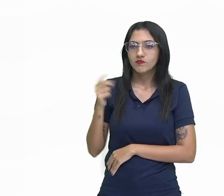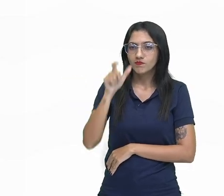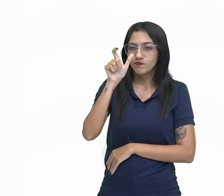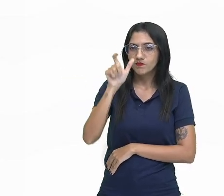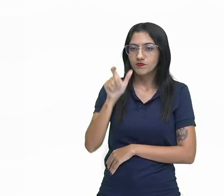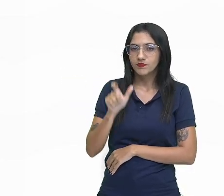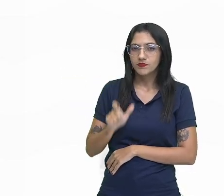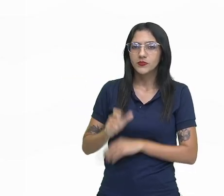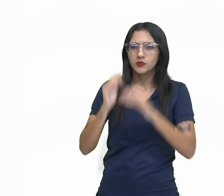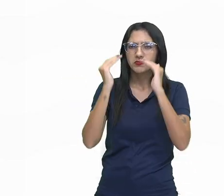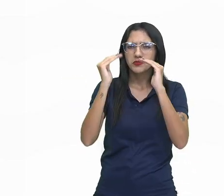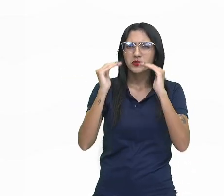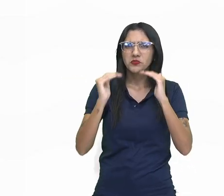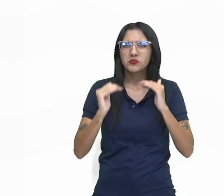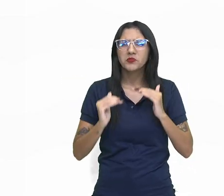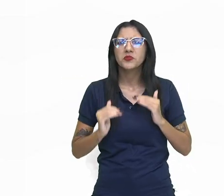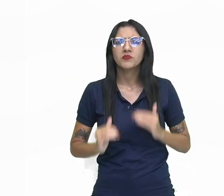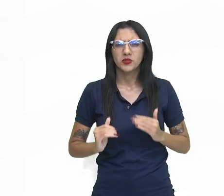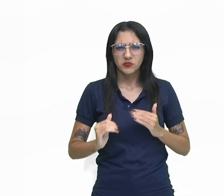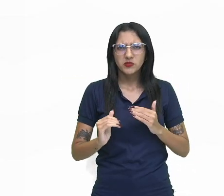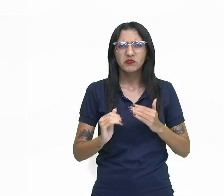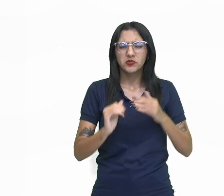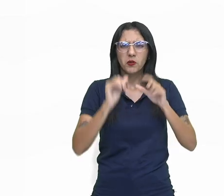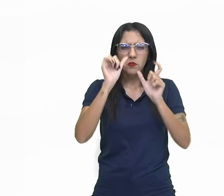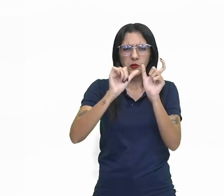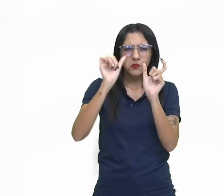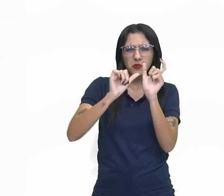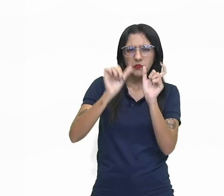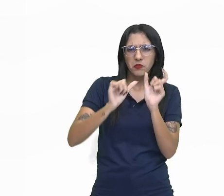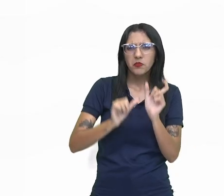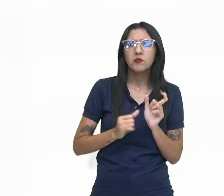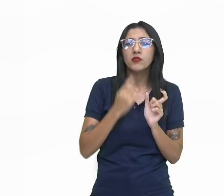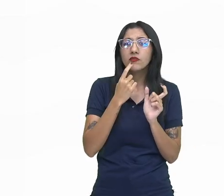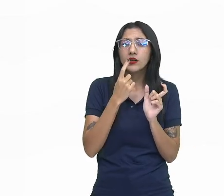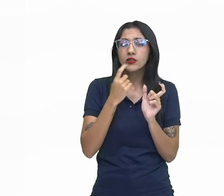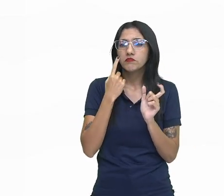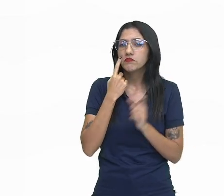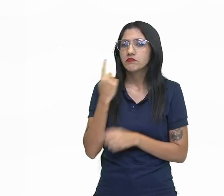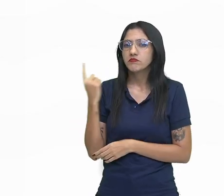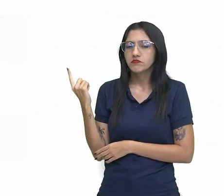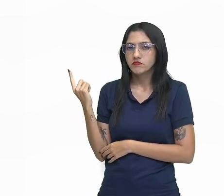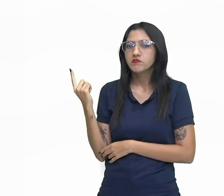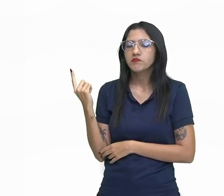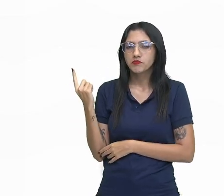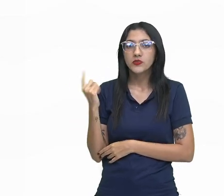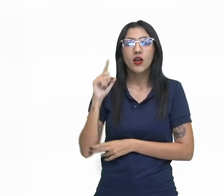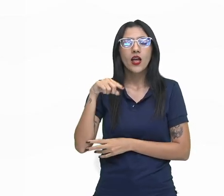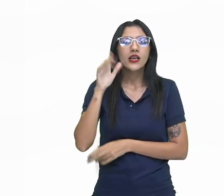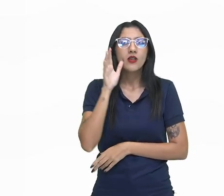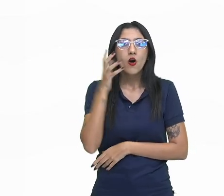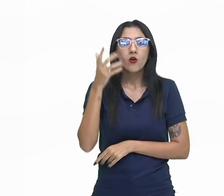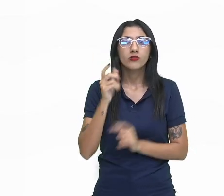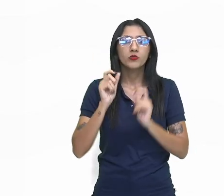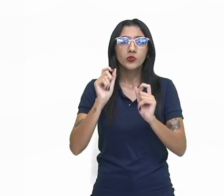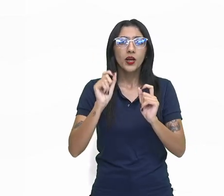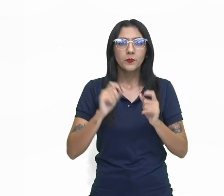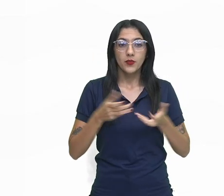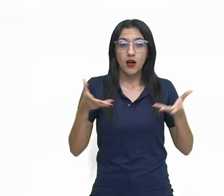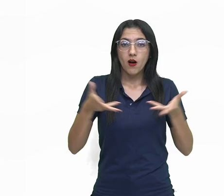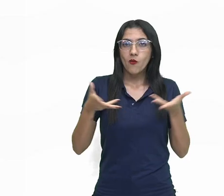ama, nós amamos, vós amais, eles amam. Então, a situação está